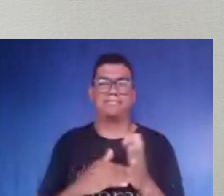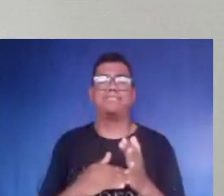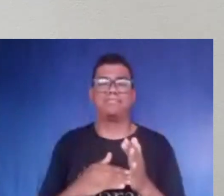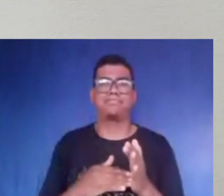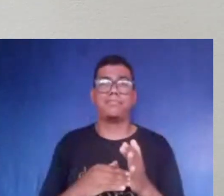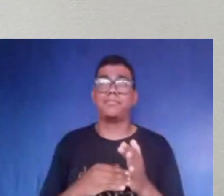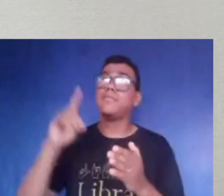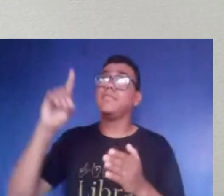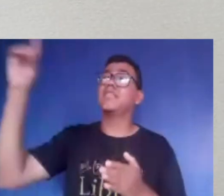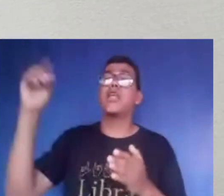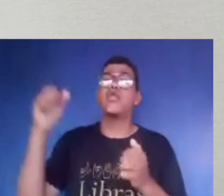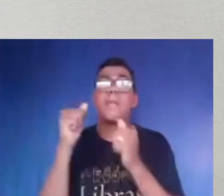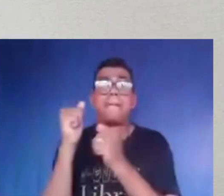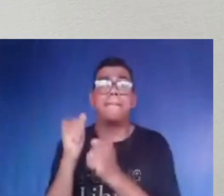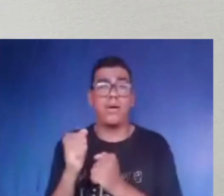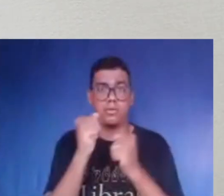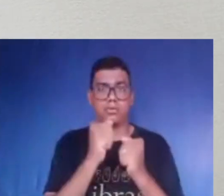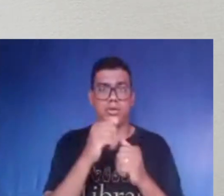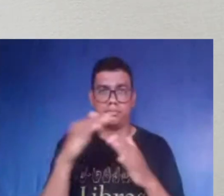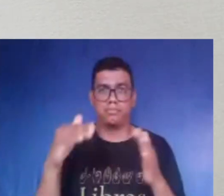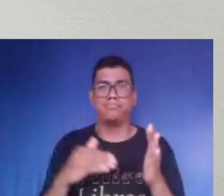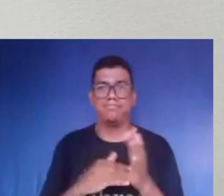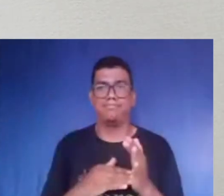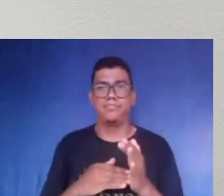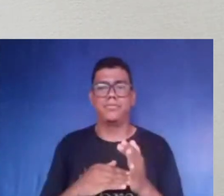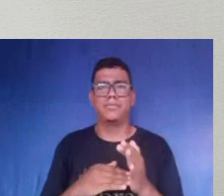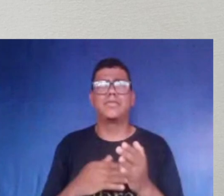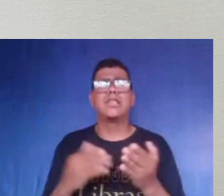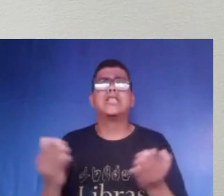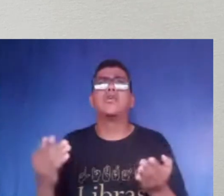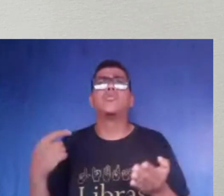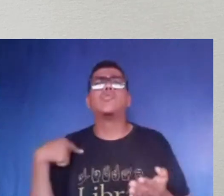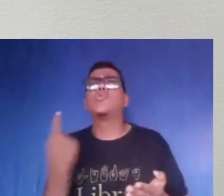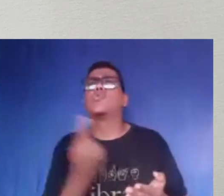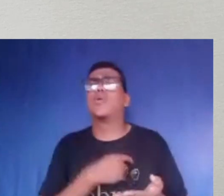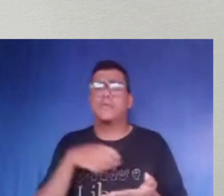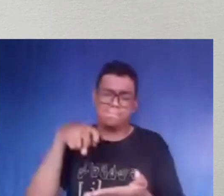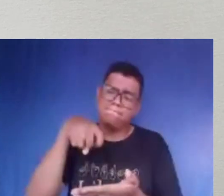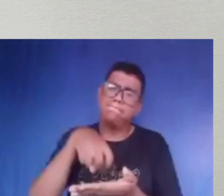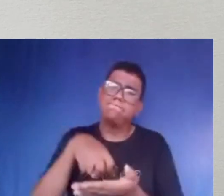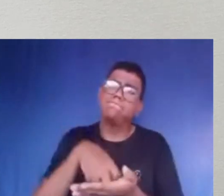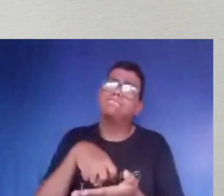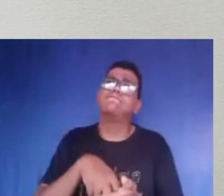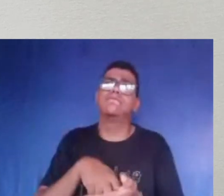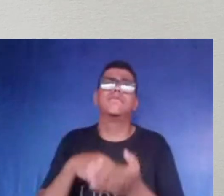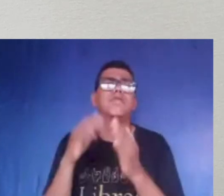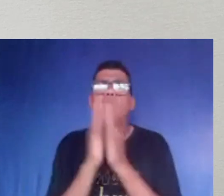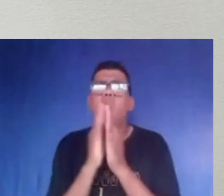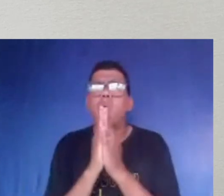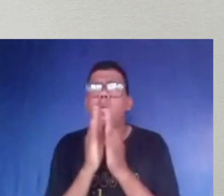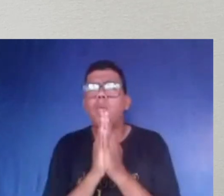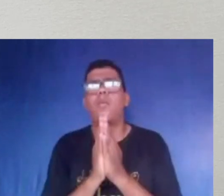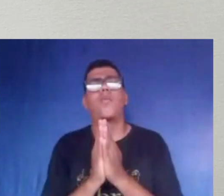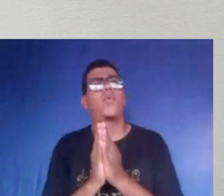oração dos confins da terra, dos lugares em que Deus tem tocado os nossos corações, para que venhamos a nos informar, viemos a apoiar e participar da